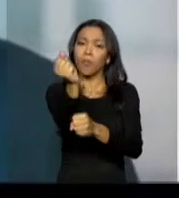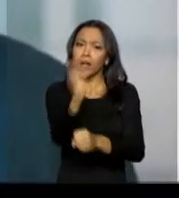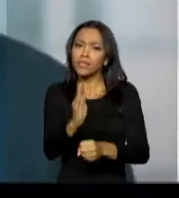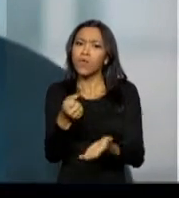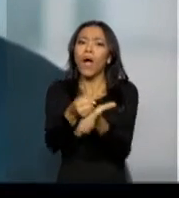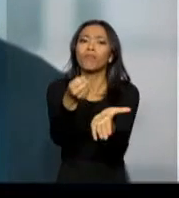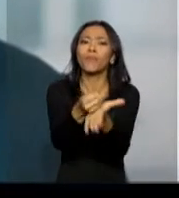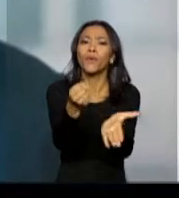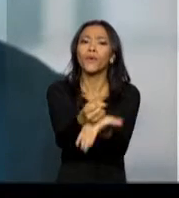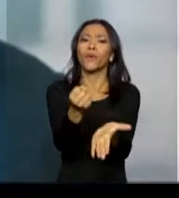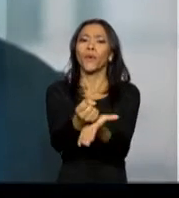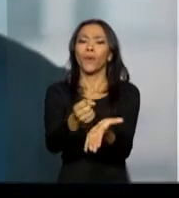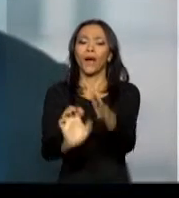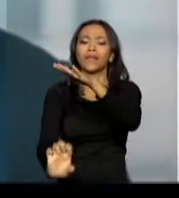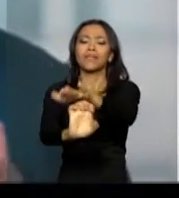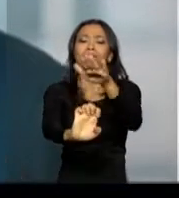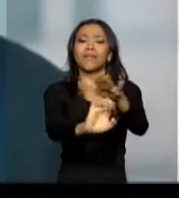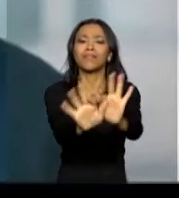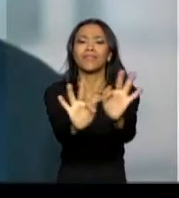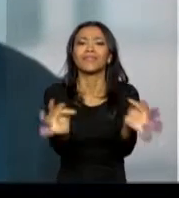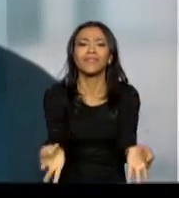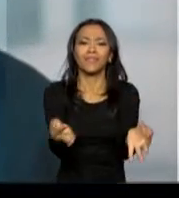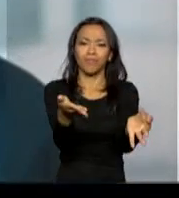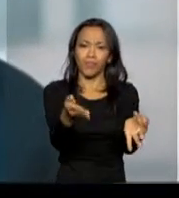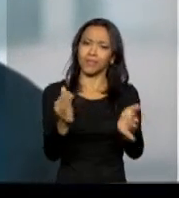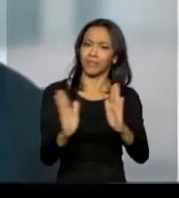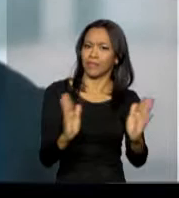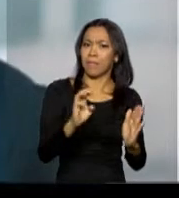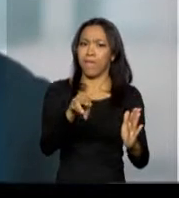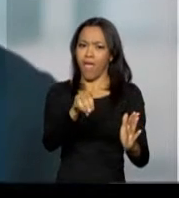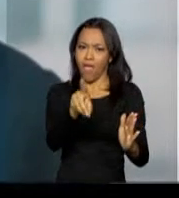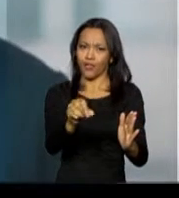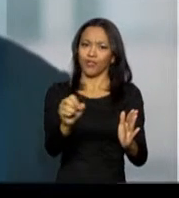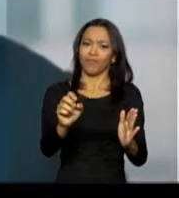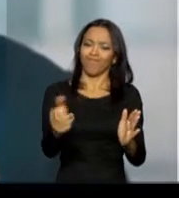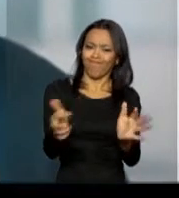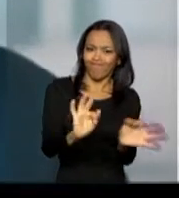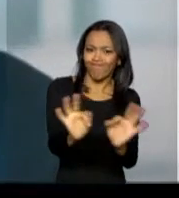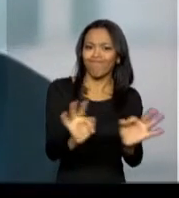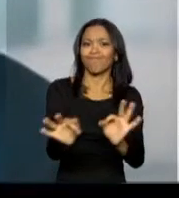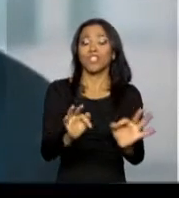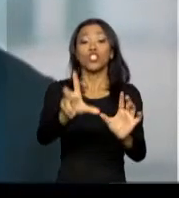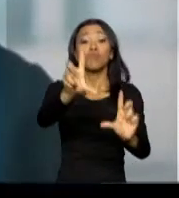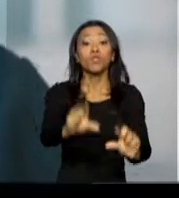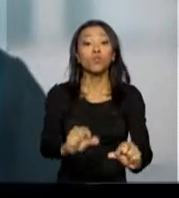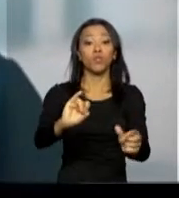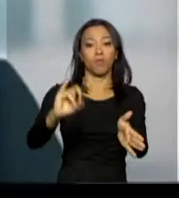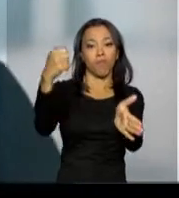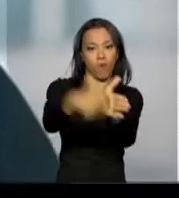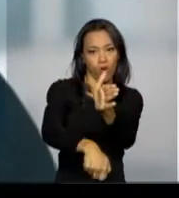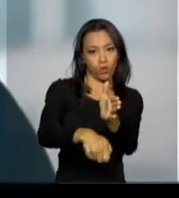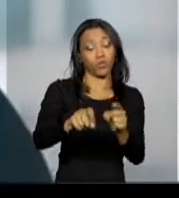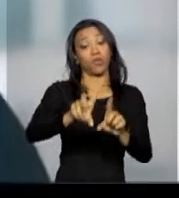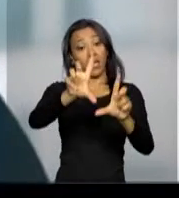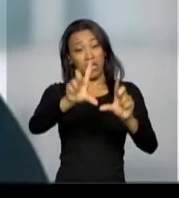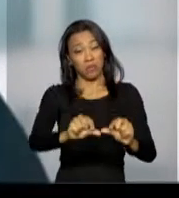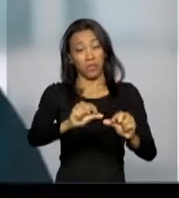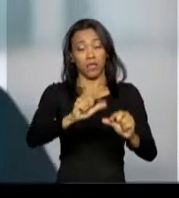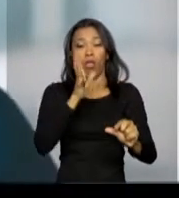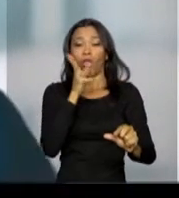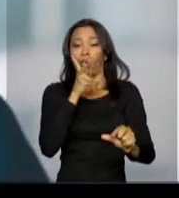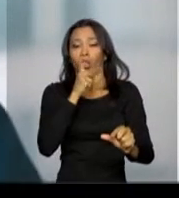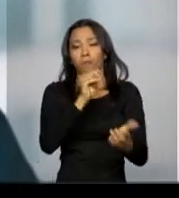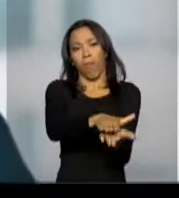o empreendedor individual, o pequeno e o médio empresários, diminuindo impostos, reduzindo a burocracia